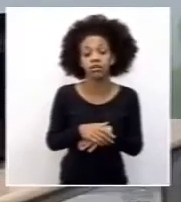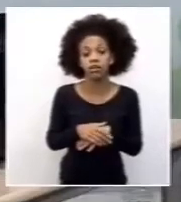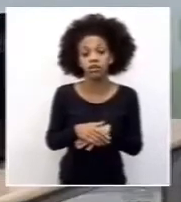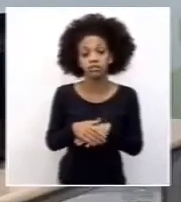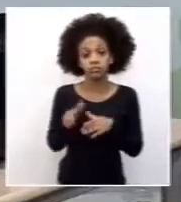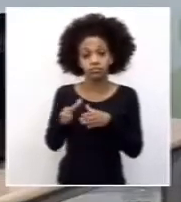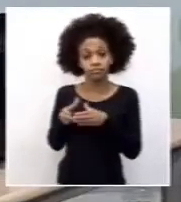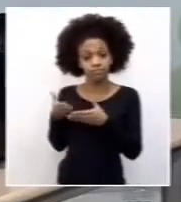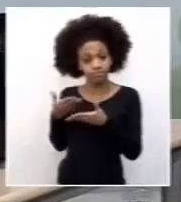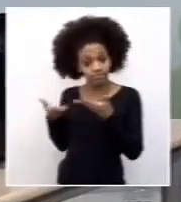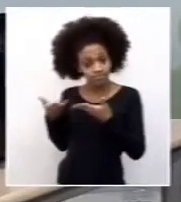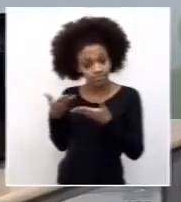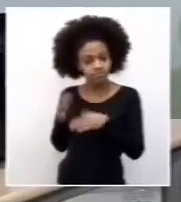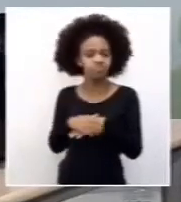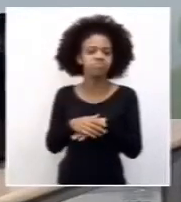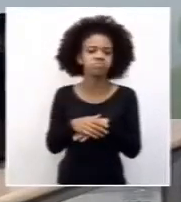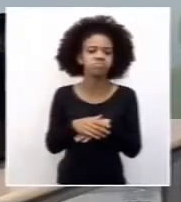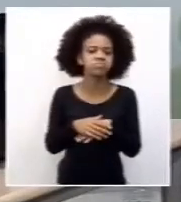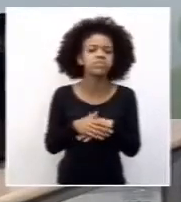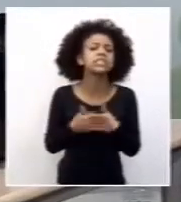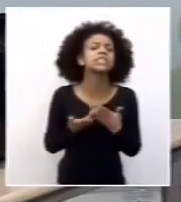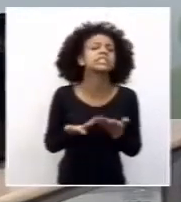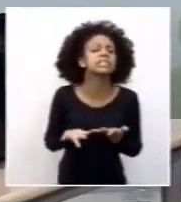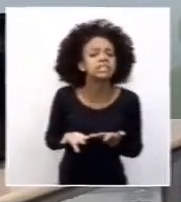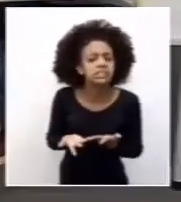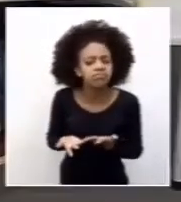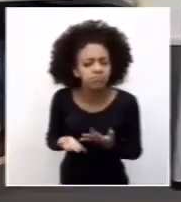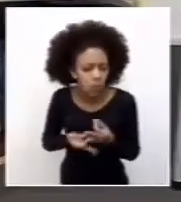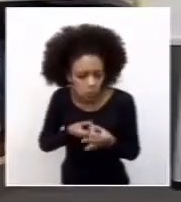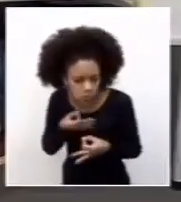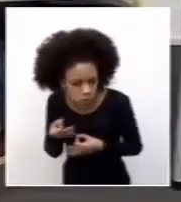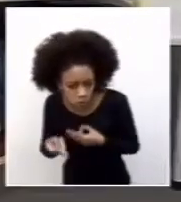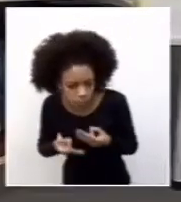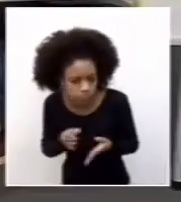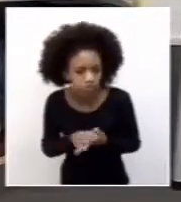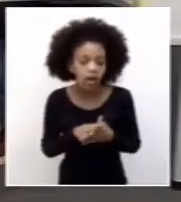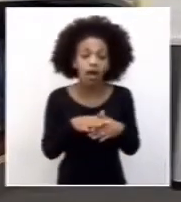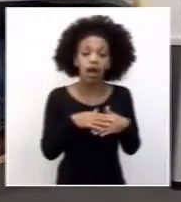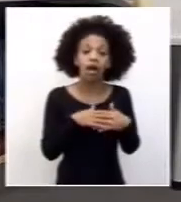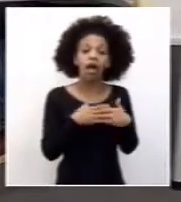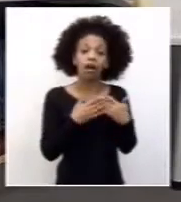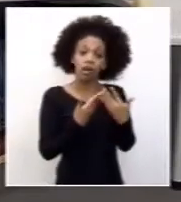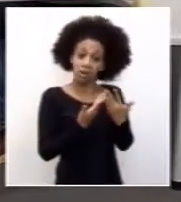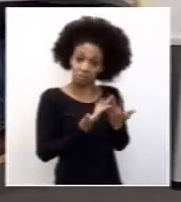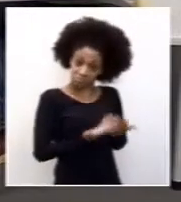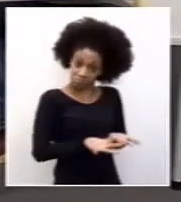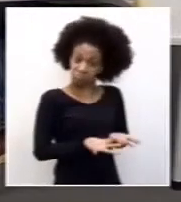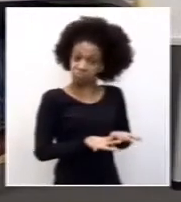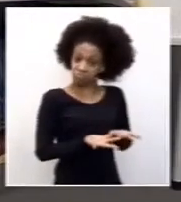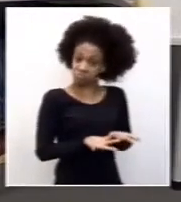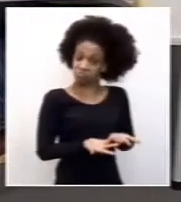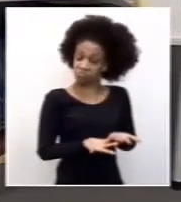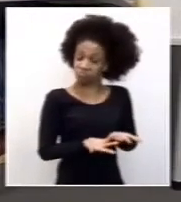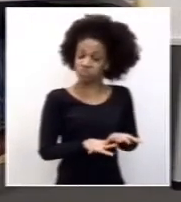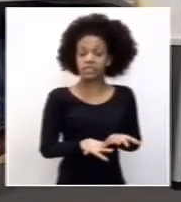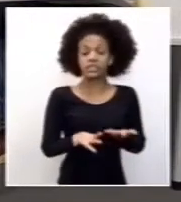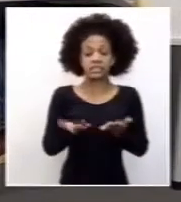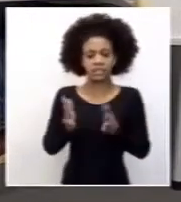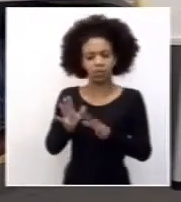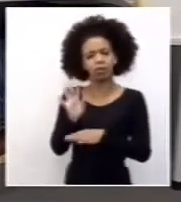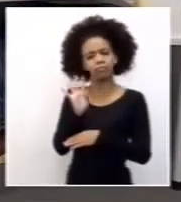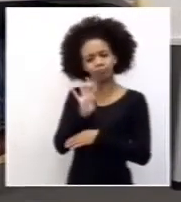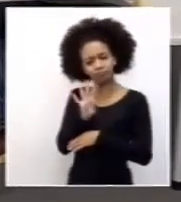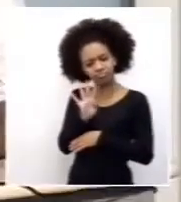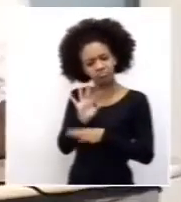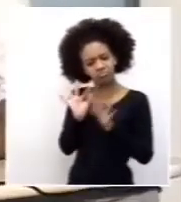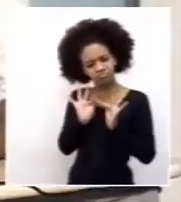chat, né? E aí, Bruno, quais foram as contribuições? Olha, a gente fica muito feliz, tá, em ter